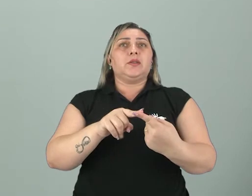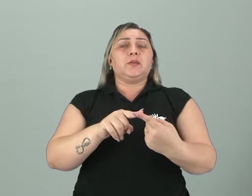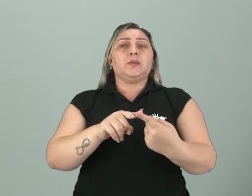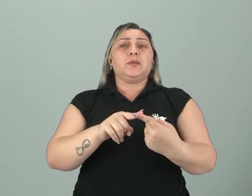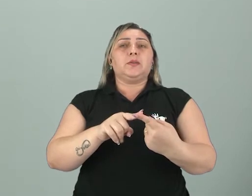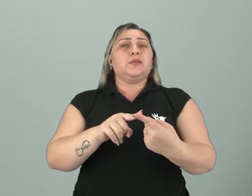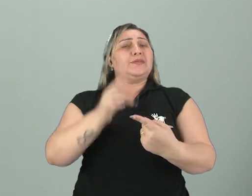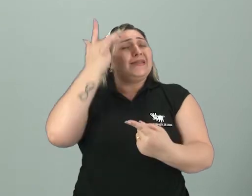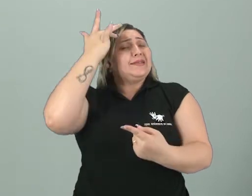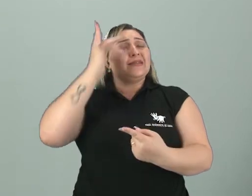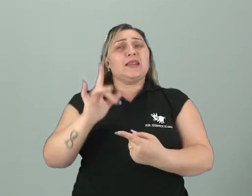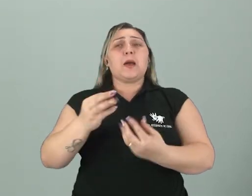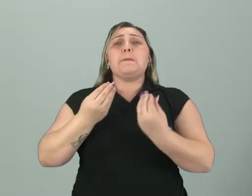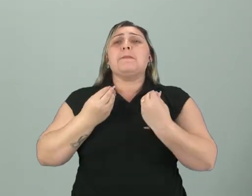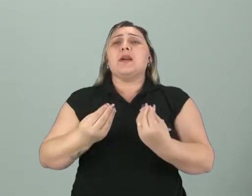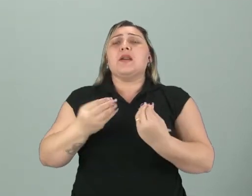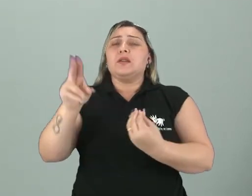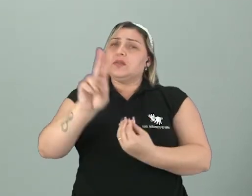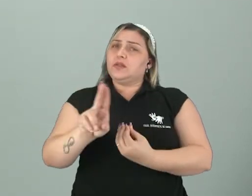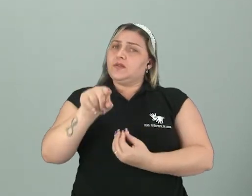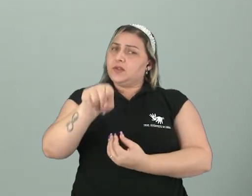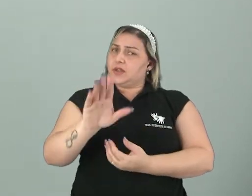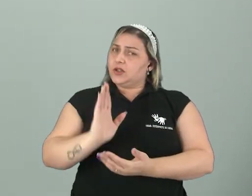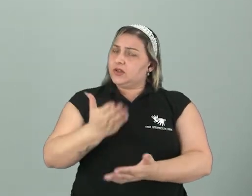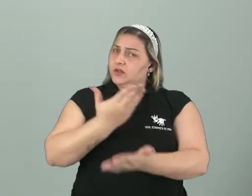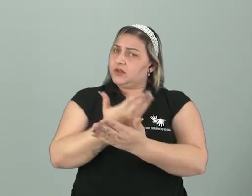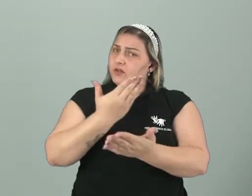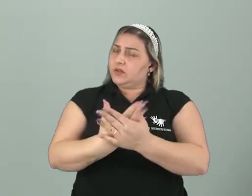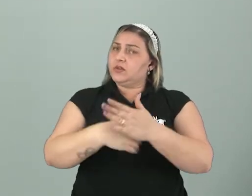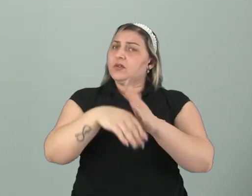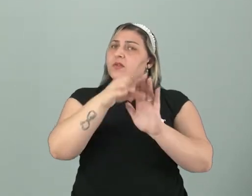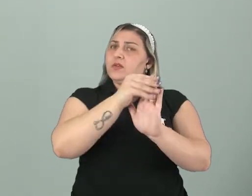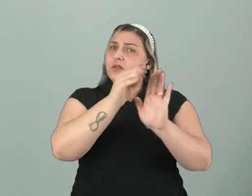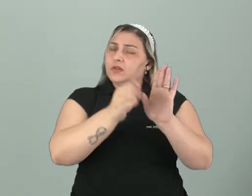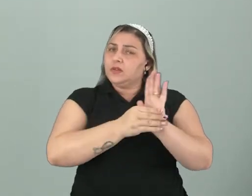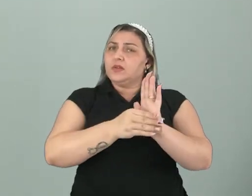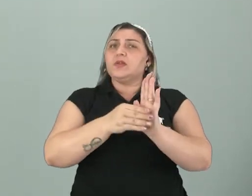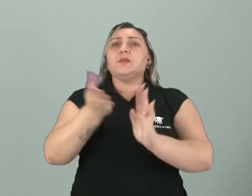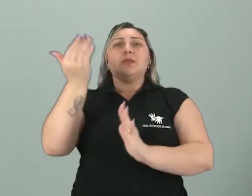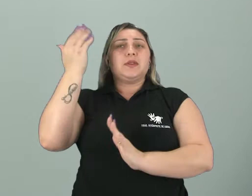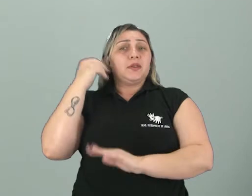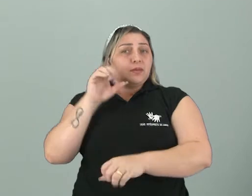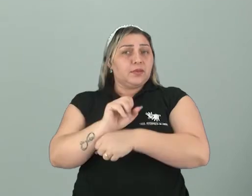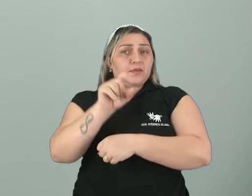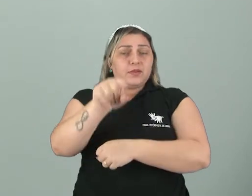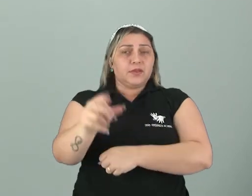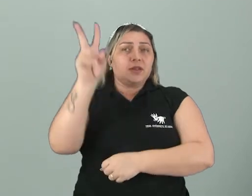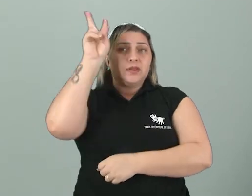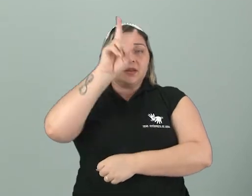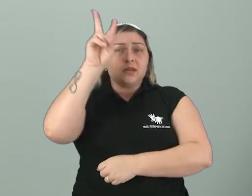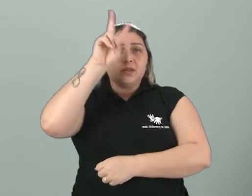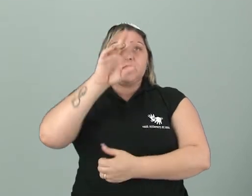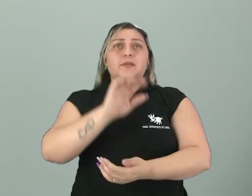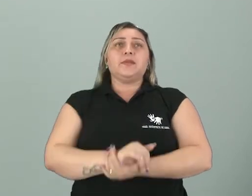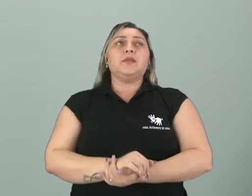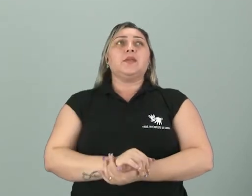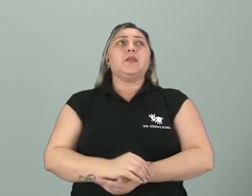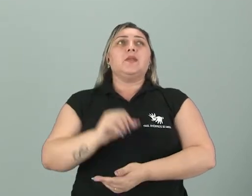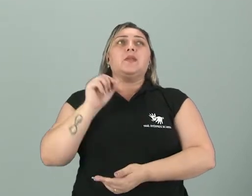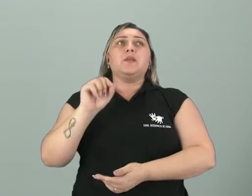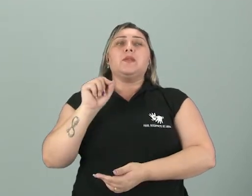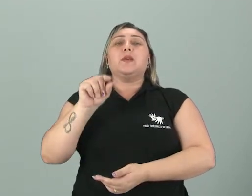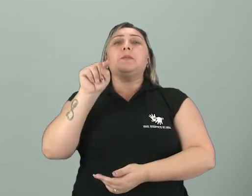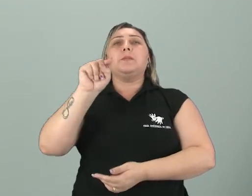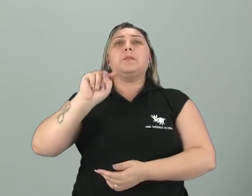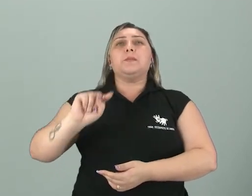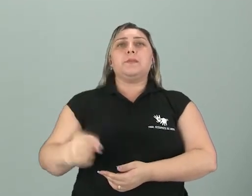não sabem para que serve o ponto e vírgula. Vocês já estudaram este conteúdo ano passado, espero que vocês relembrem. O que indica o